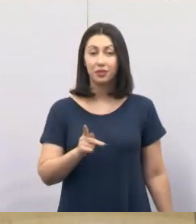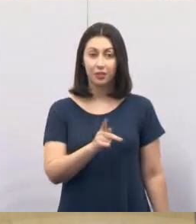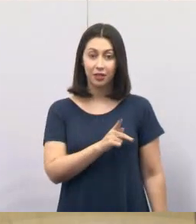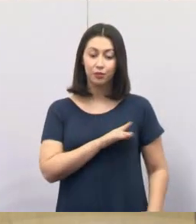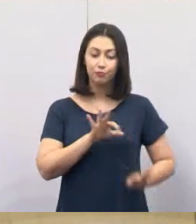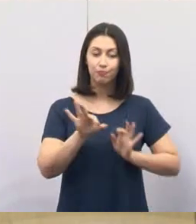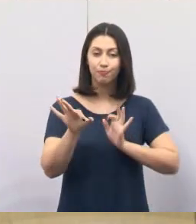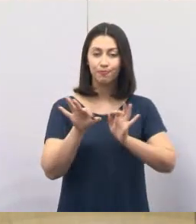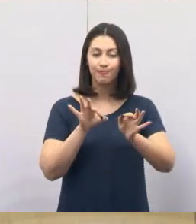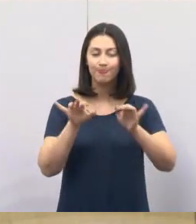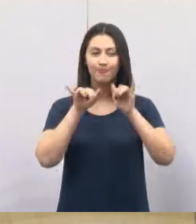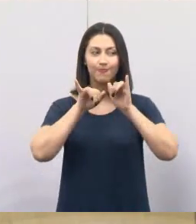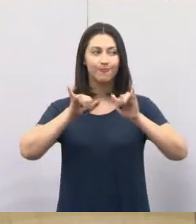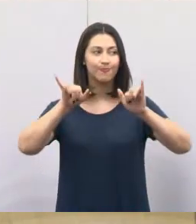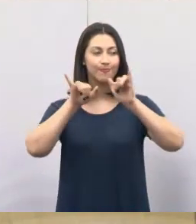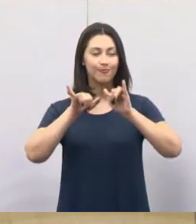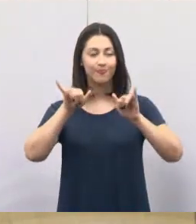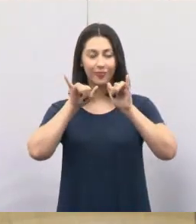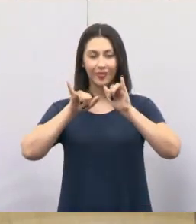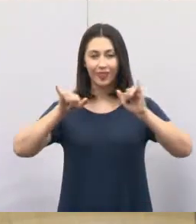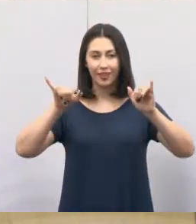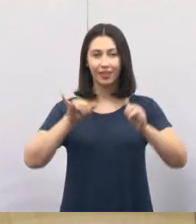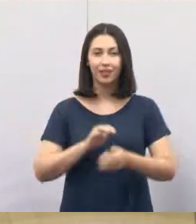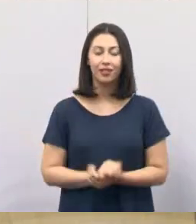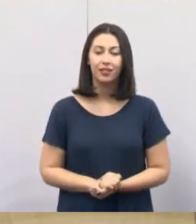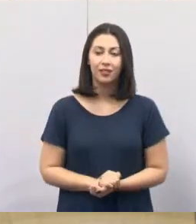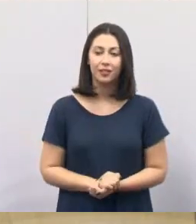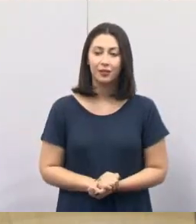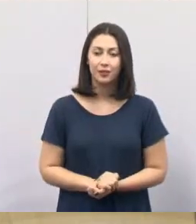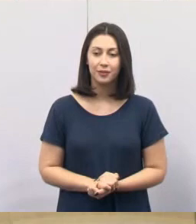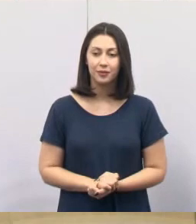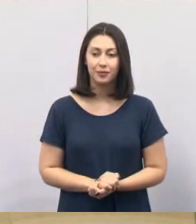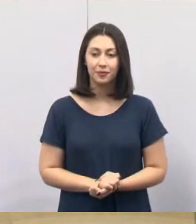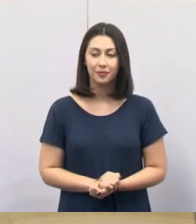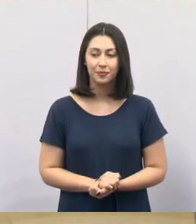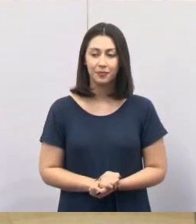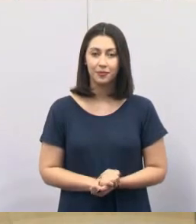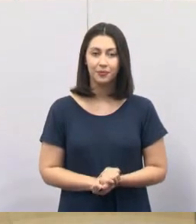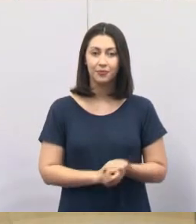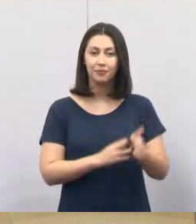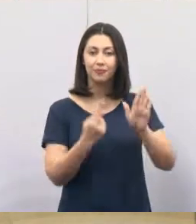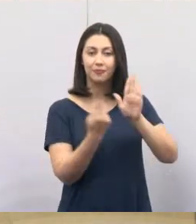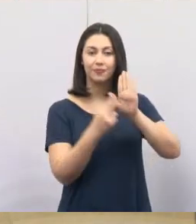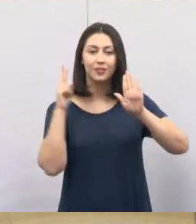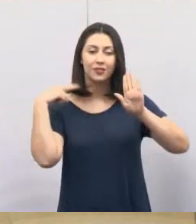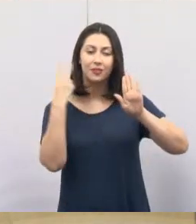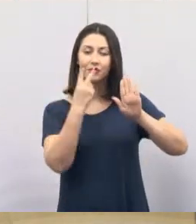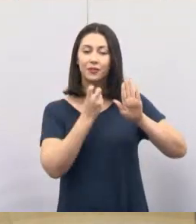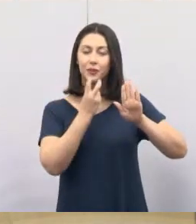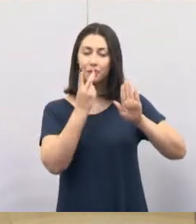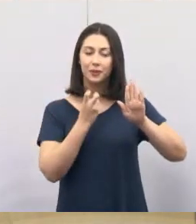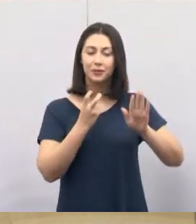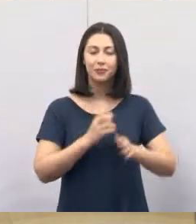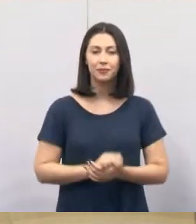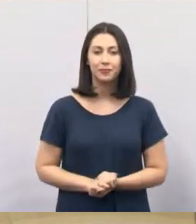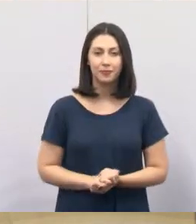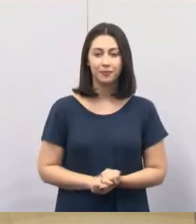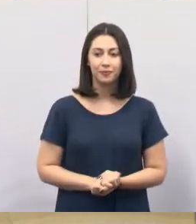casa que seja adotada as providências habituais para a divulgação da presente manifestação. Vereador Valmir do Parque Meia